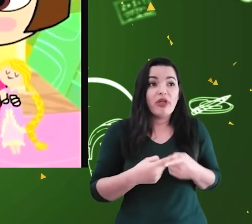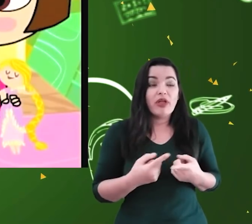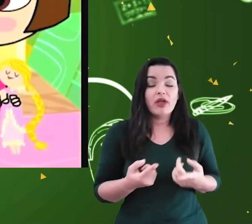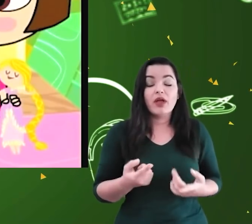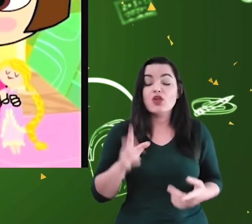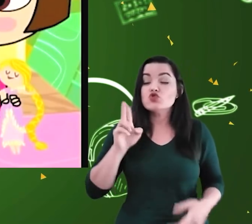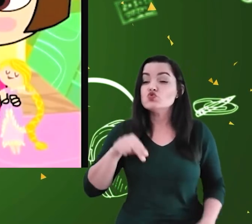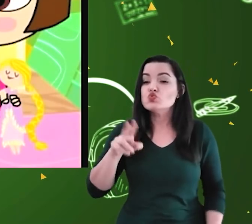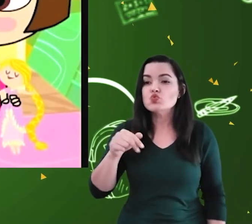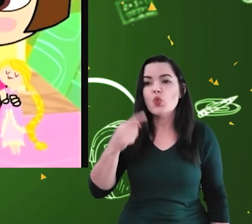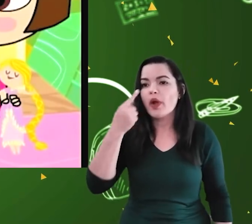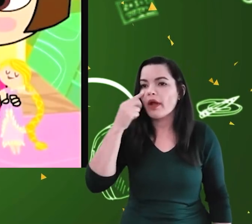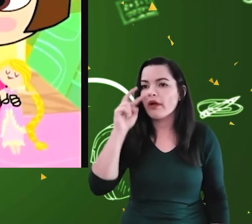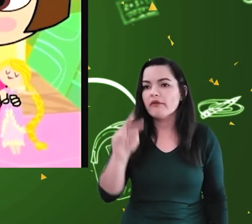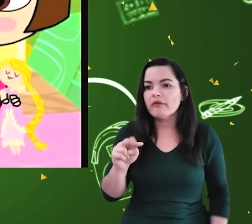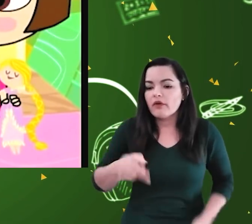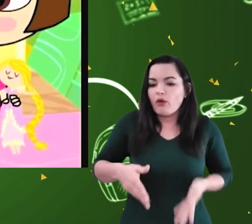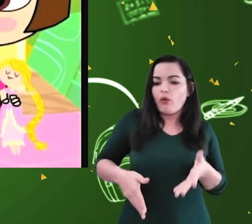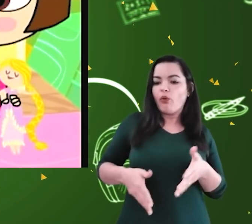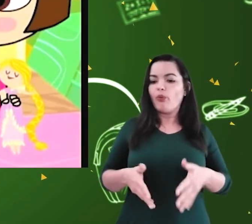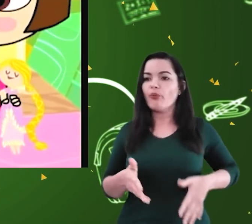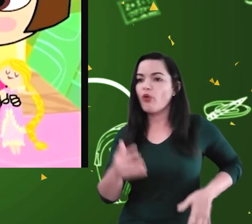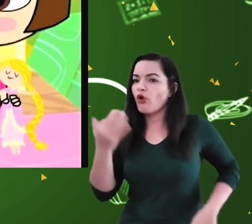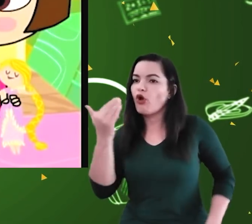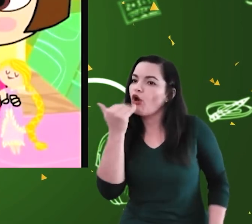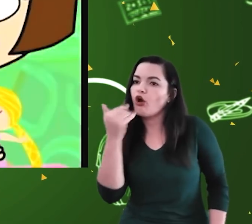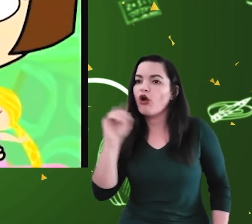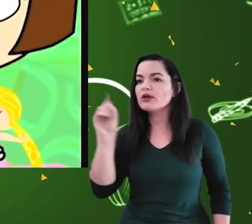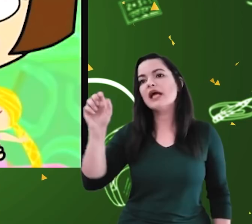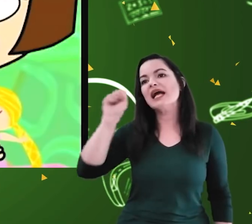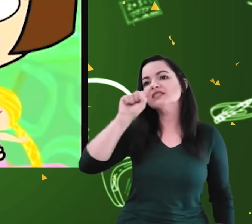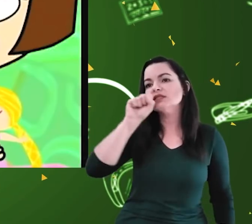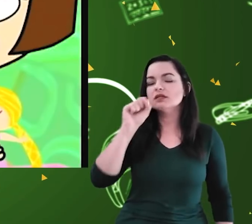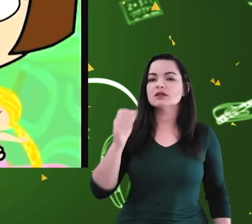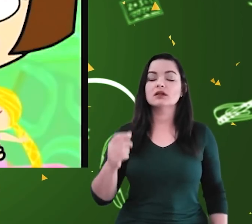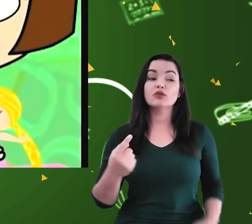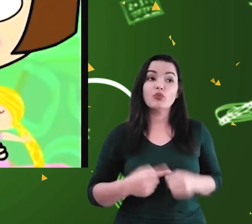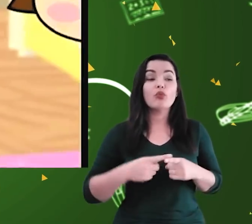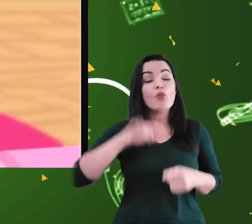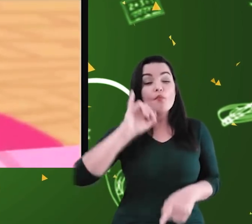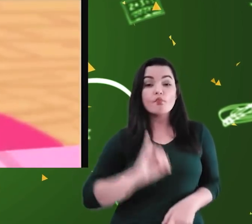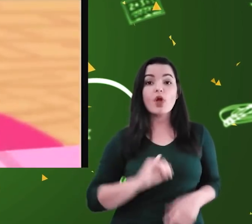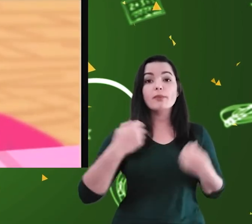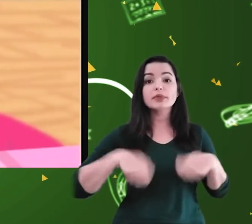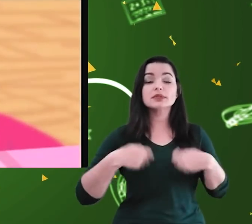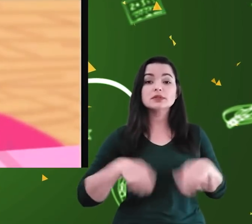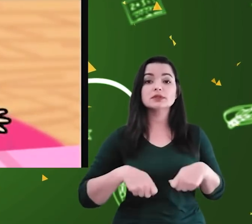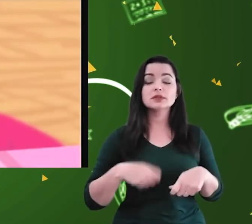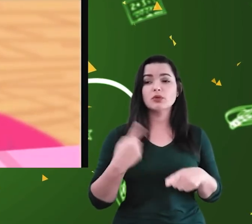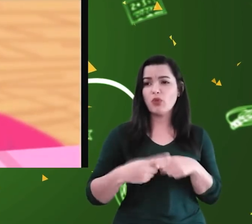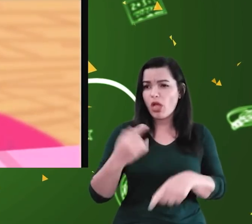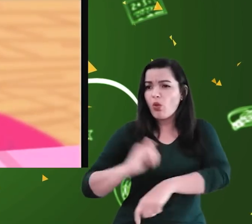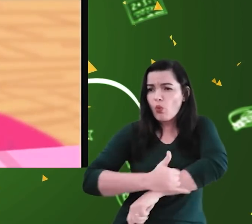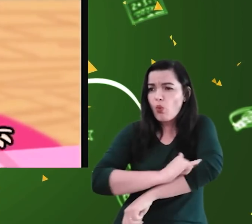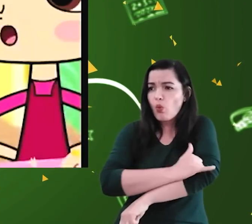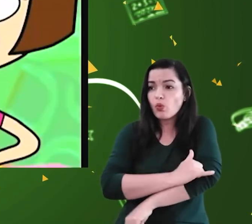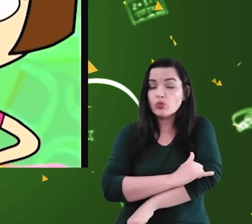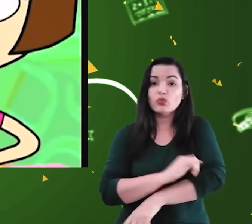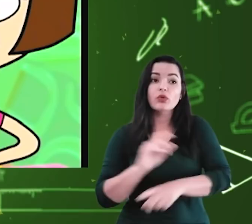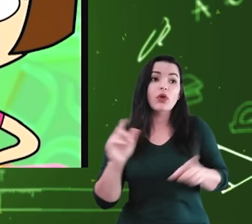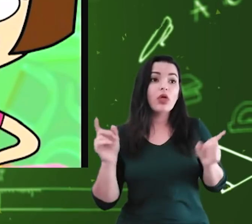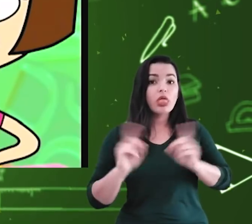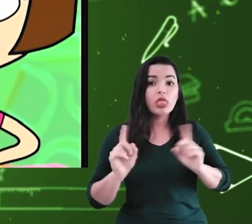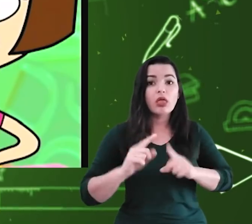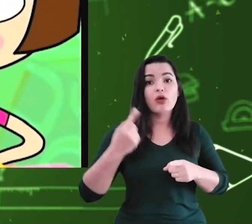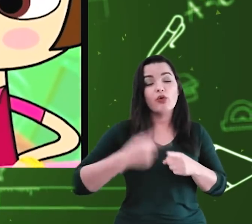comer cenoura, Guto. É pra emagrecer, ficar esbelto. Por que o seu robô é gordo? Não, é pra não engordar.